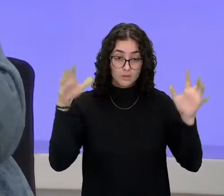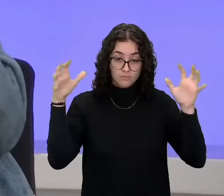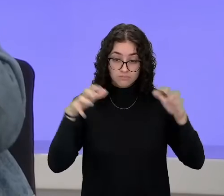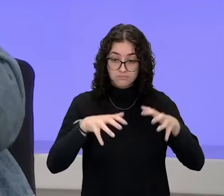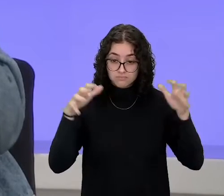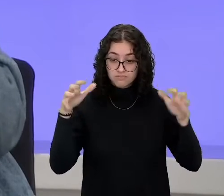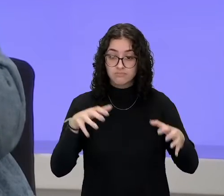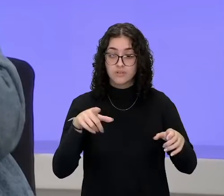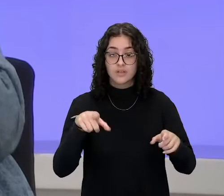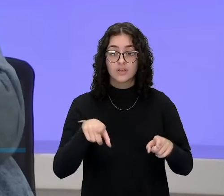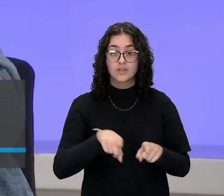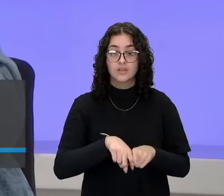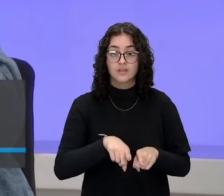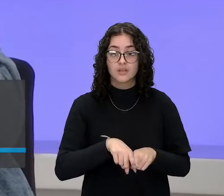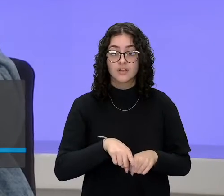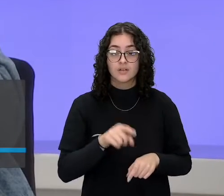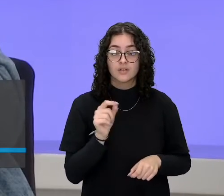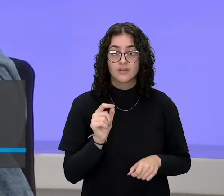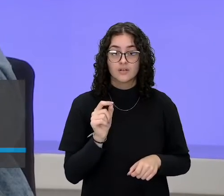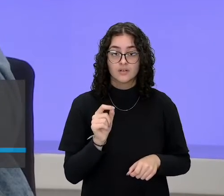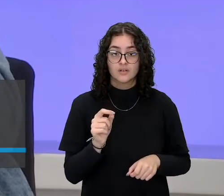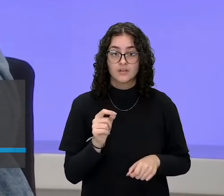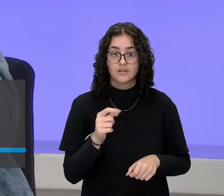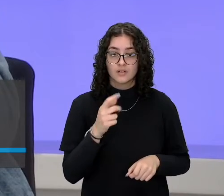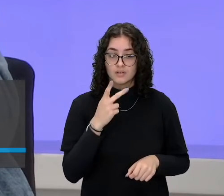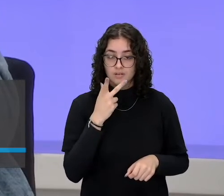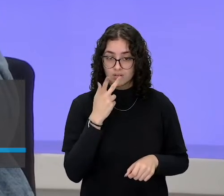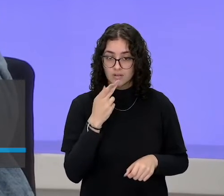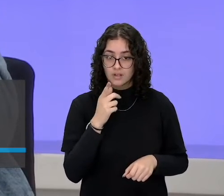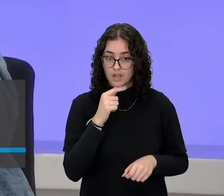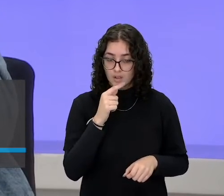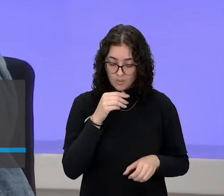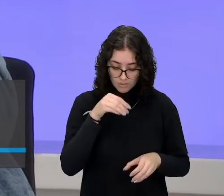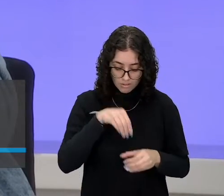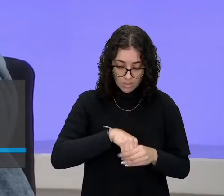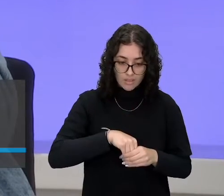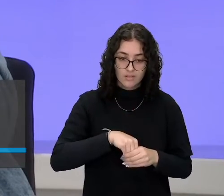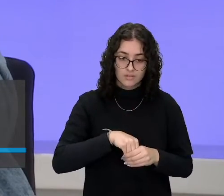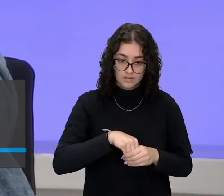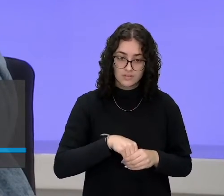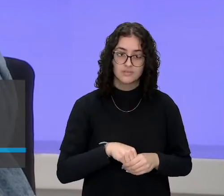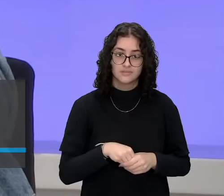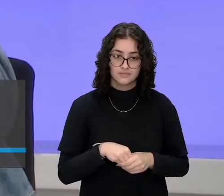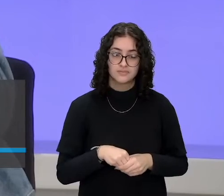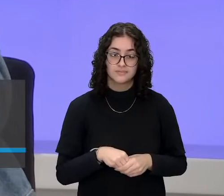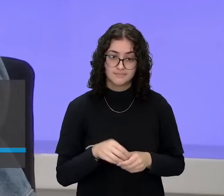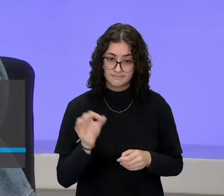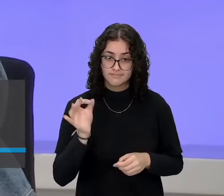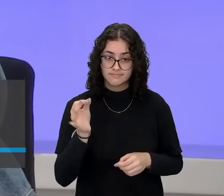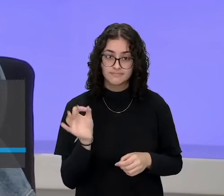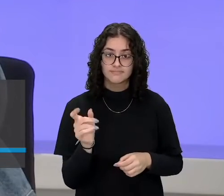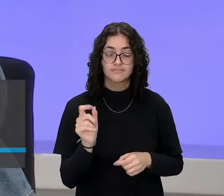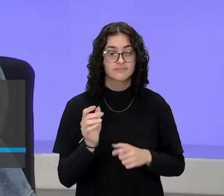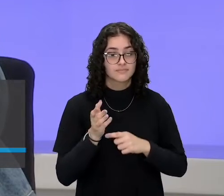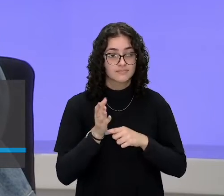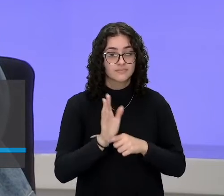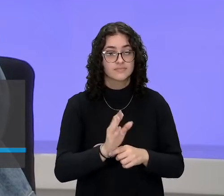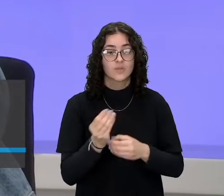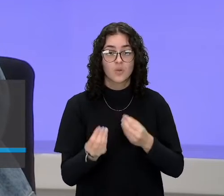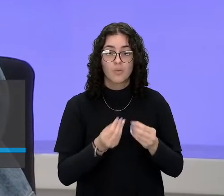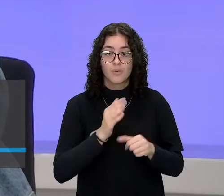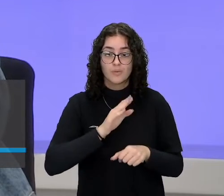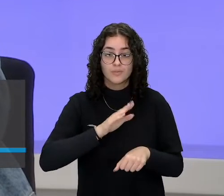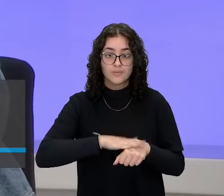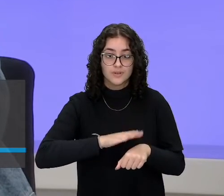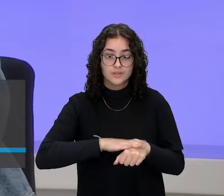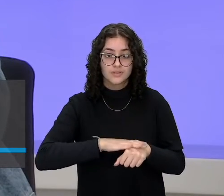chuvas, você vai ter aí uma infiltração da água nessa região. tá certo? Que vai ajudar a produzir